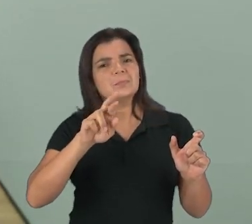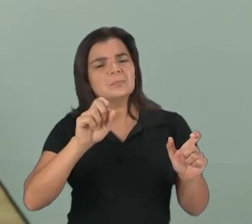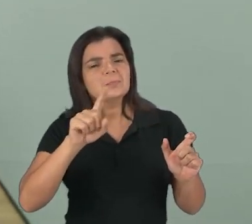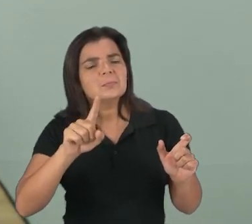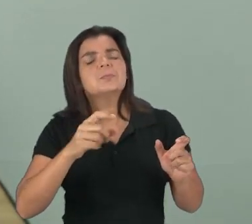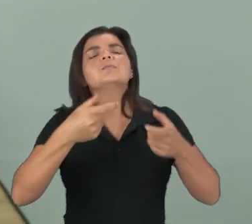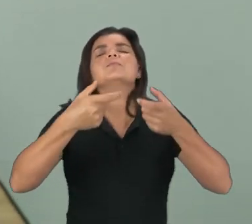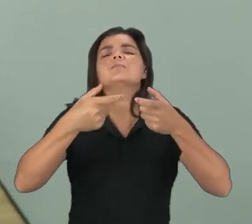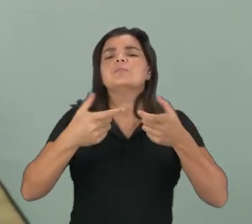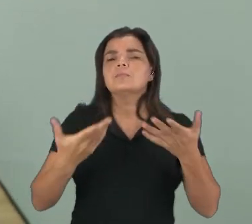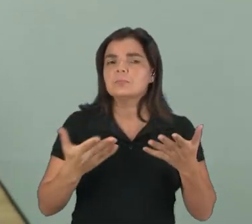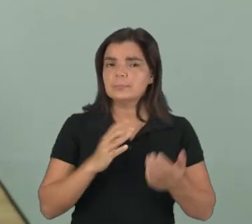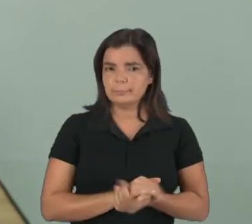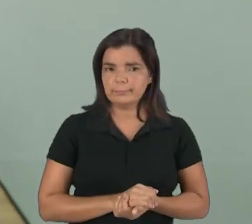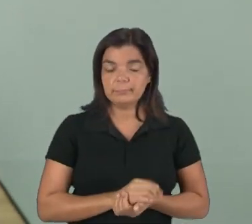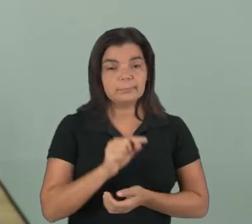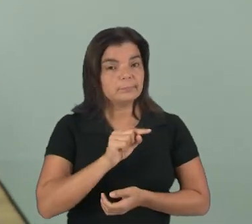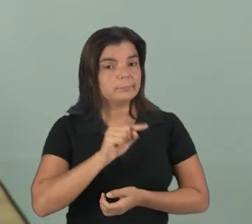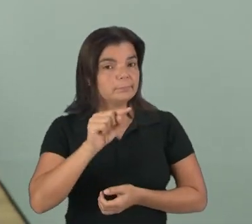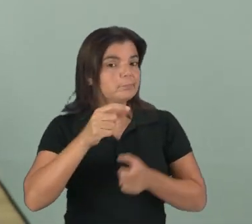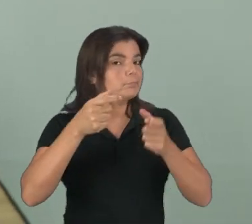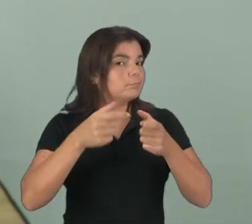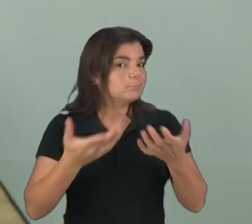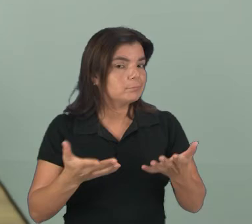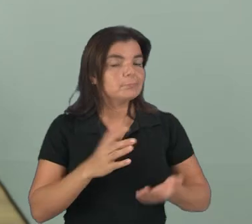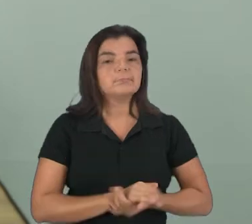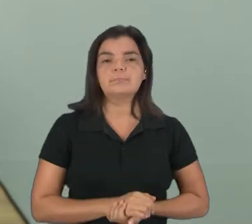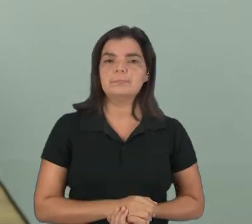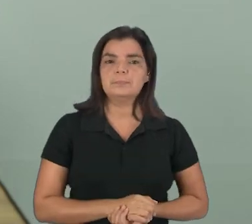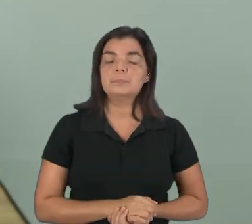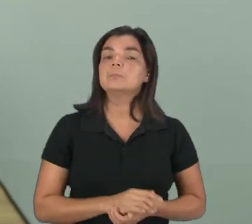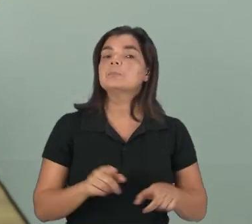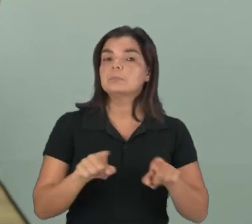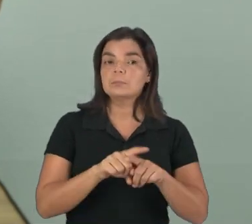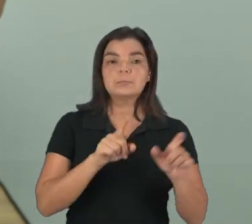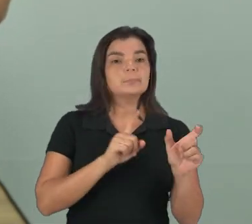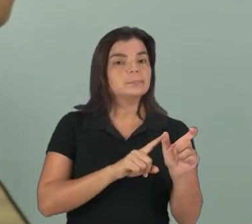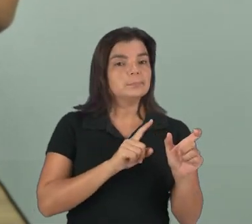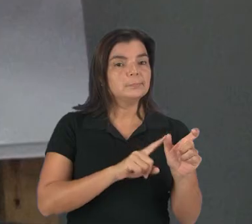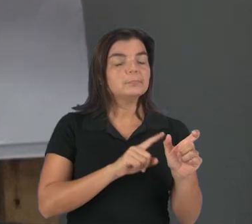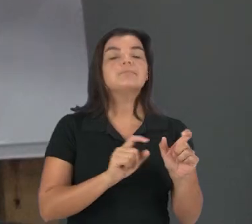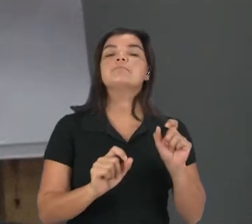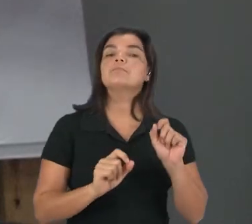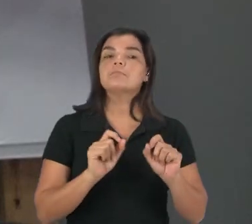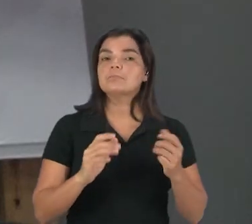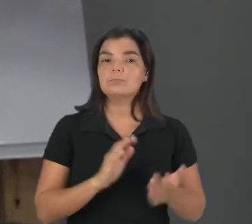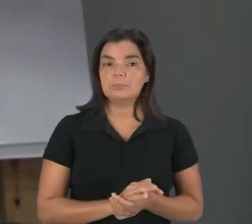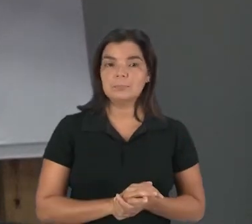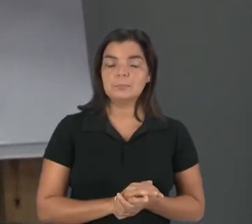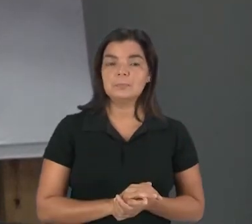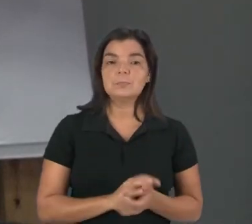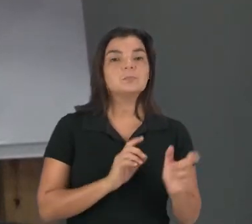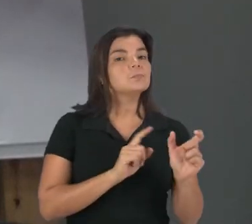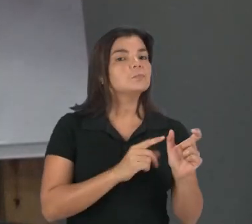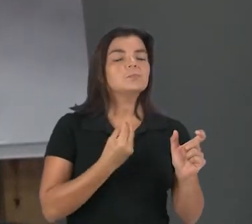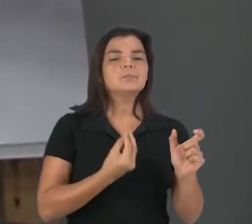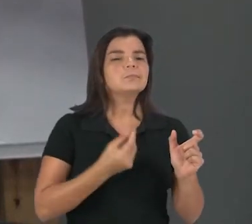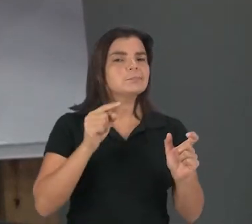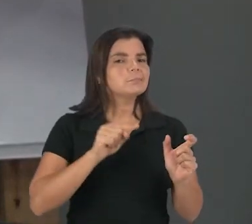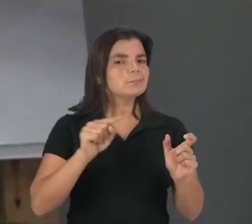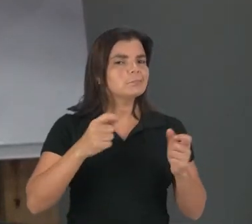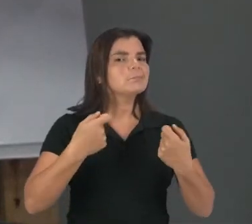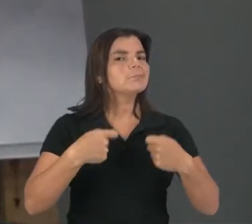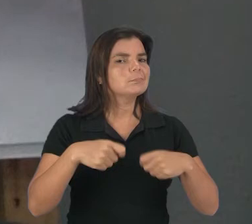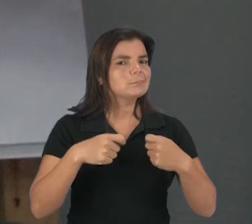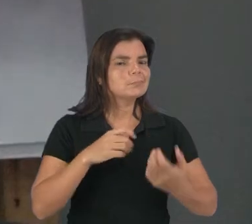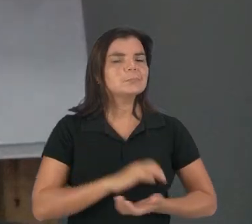precisamos colocar o acento agudo, crianças? Para que essa palavra fique protegerá, onde